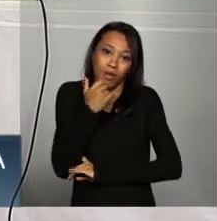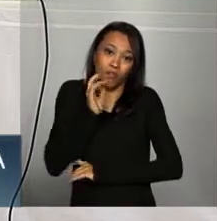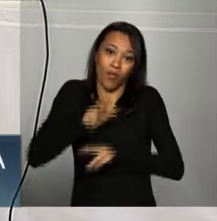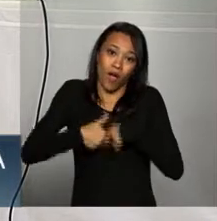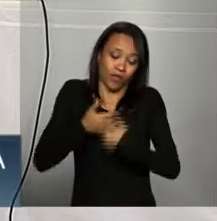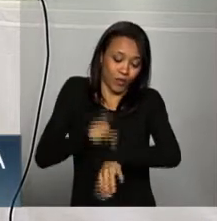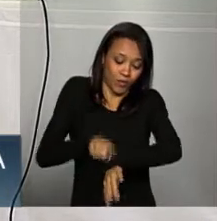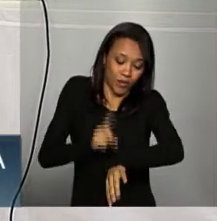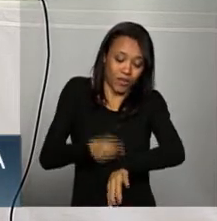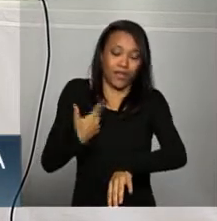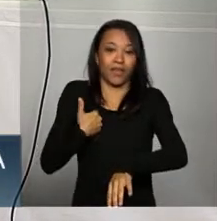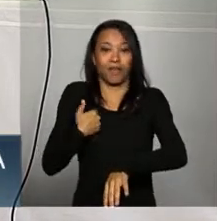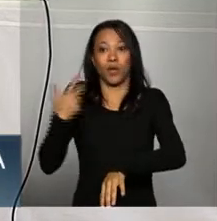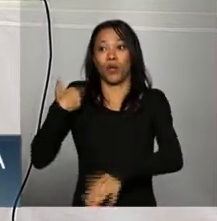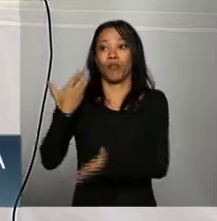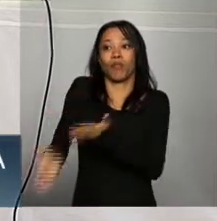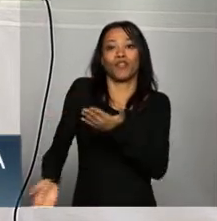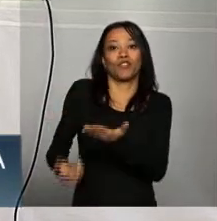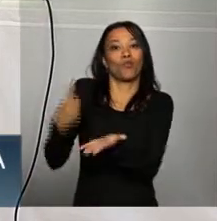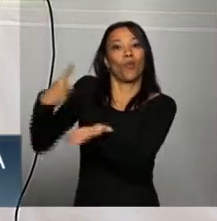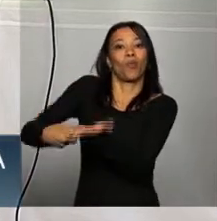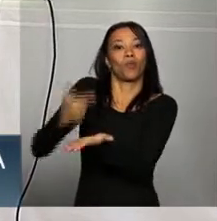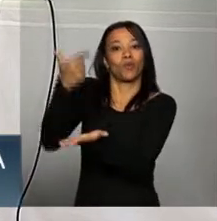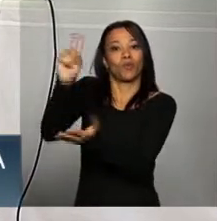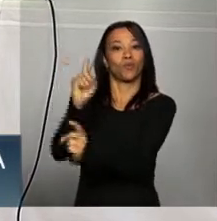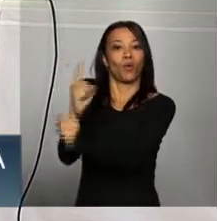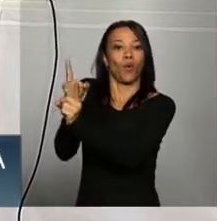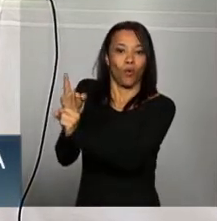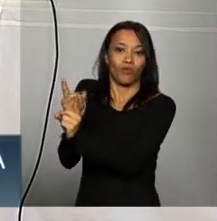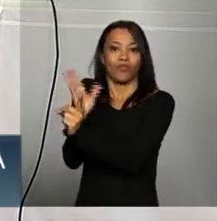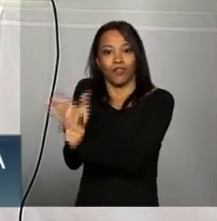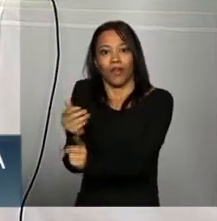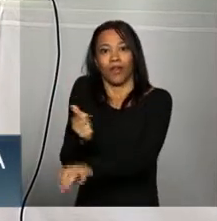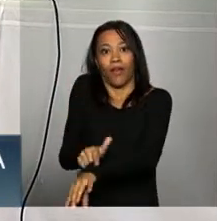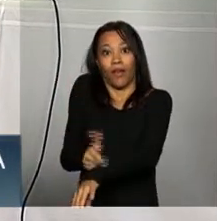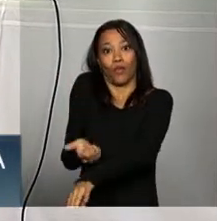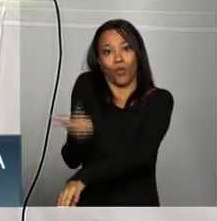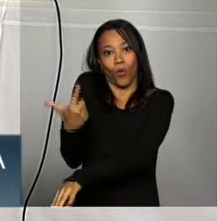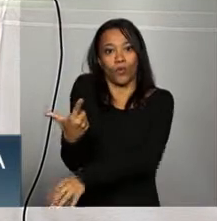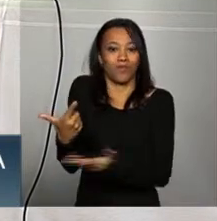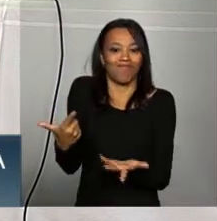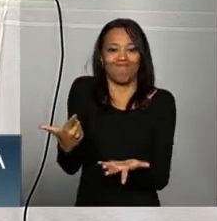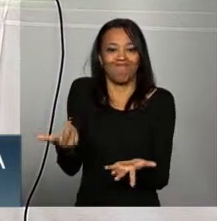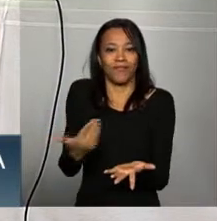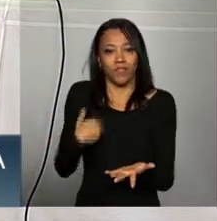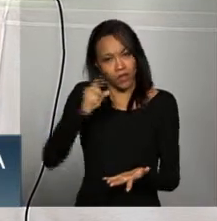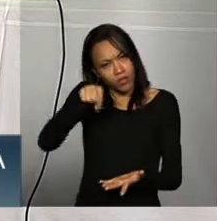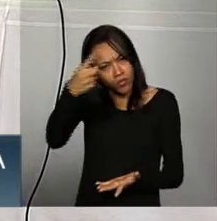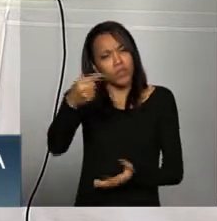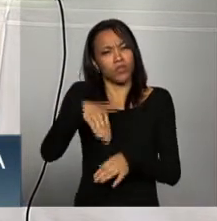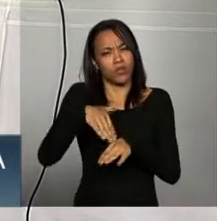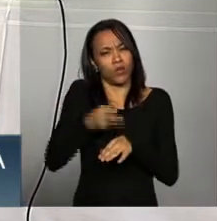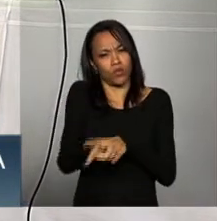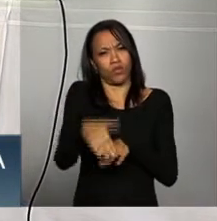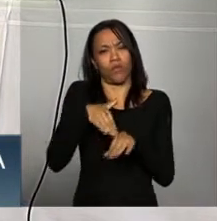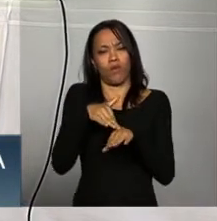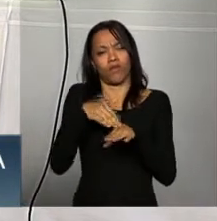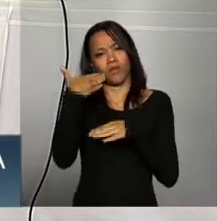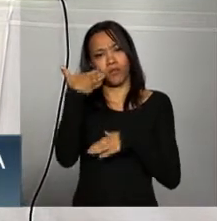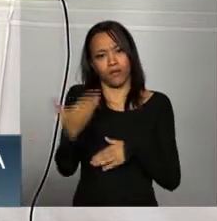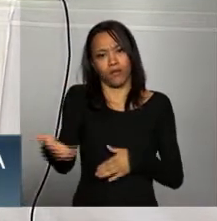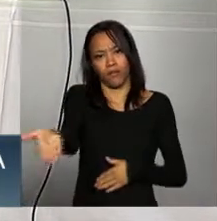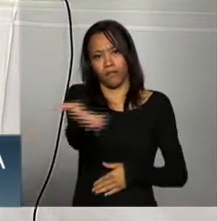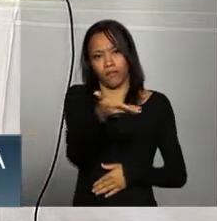estourado, já perdi um compromisso no meio-dia, né? E a gente pode depois continuar a nossa conversa em outros momentos. Muito obrigado a